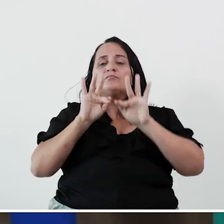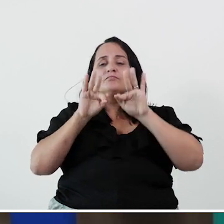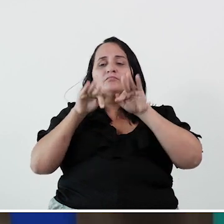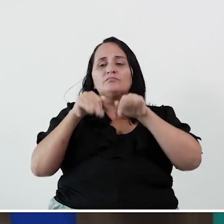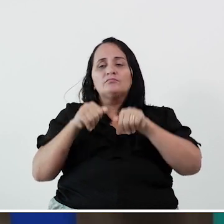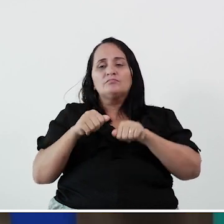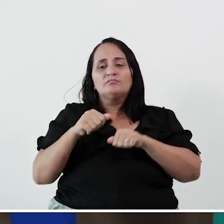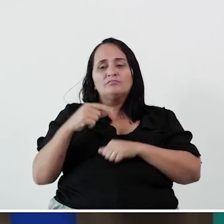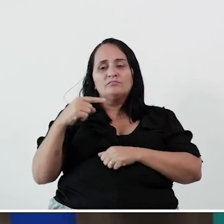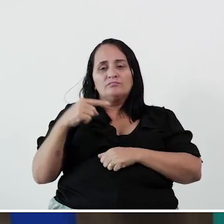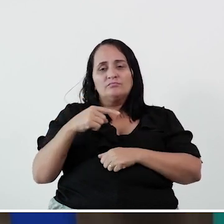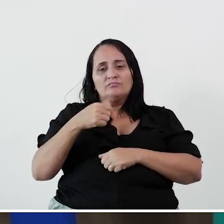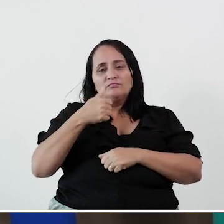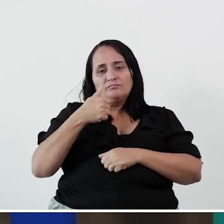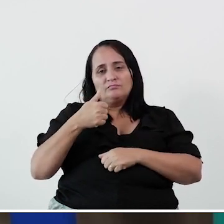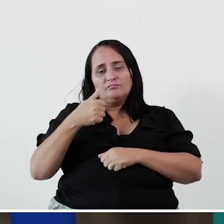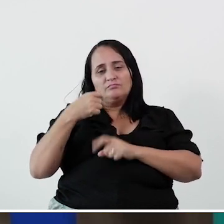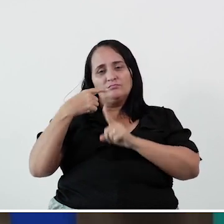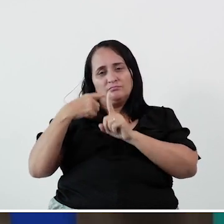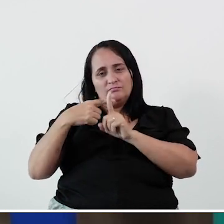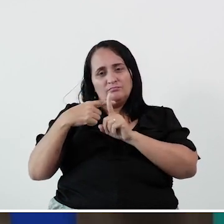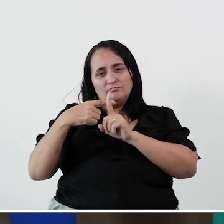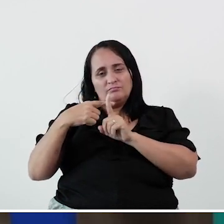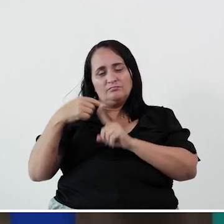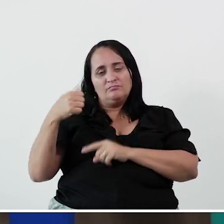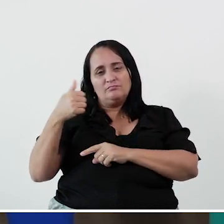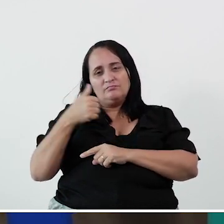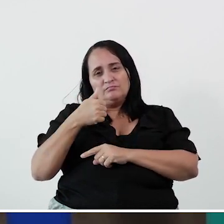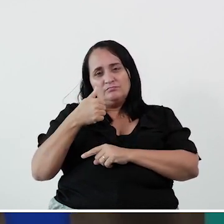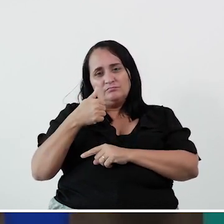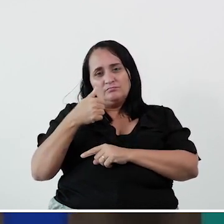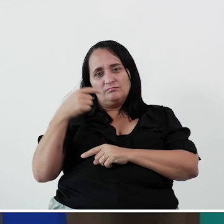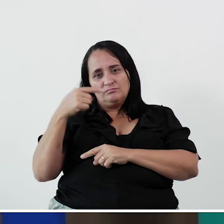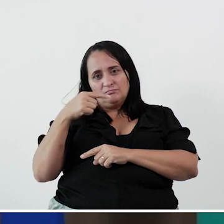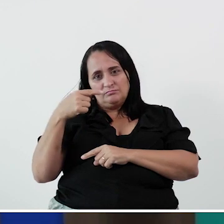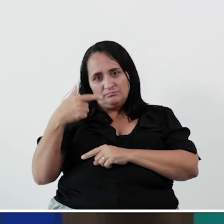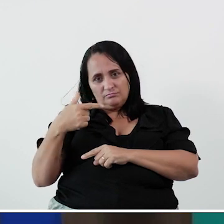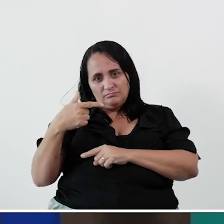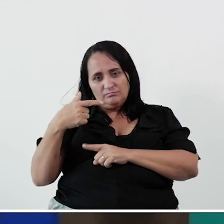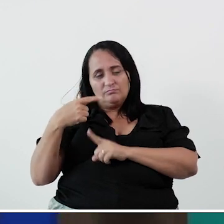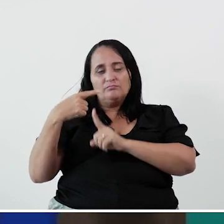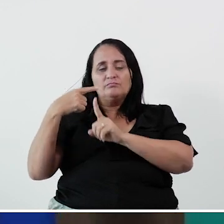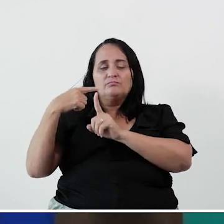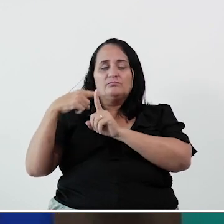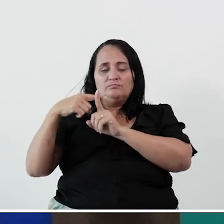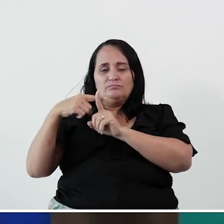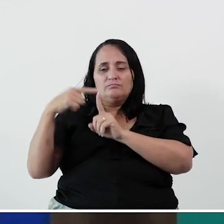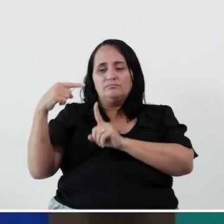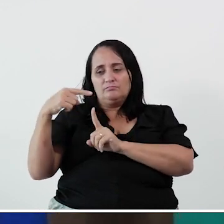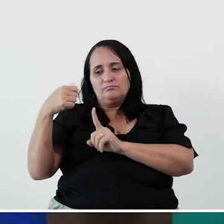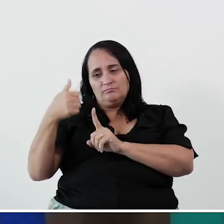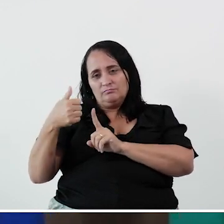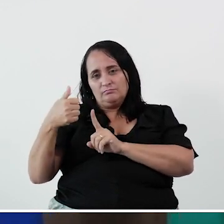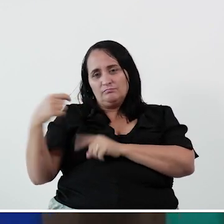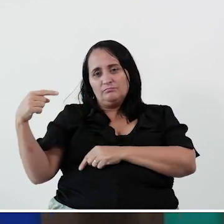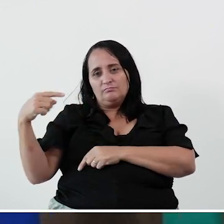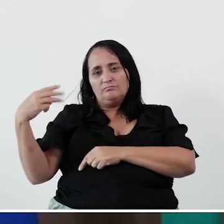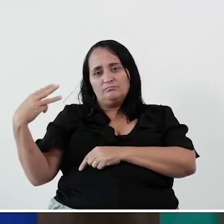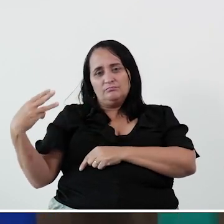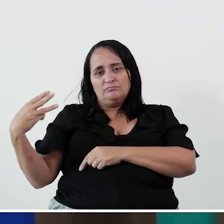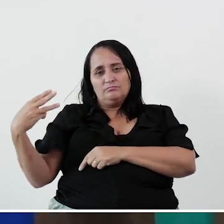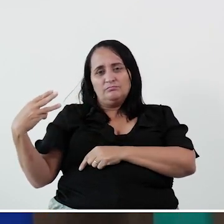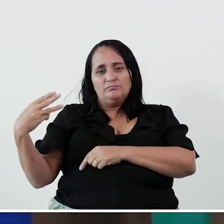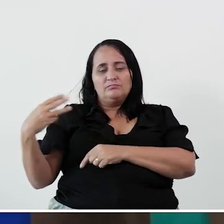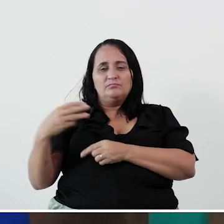Menos 1 mais menos 1, menos 2. Menos 2 mais menos 1, menos 3.